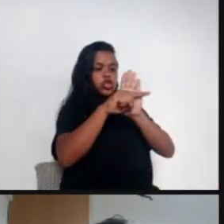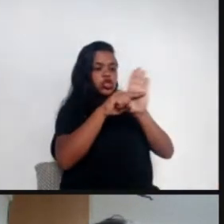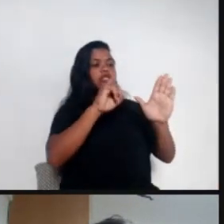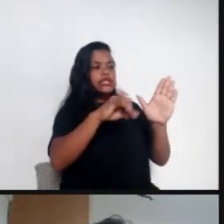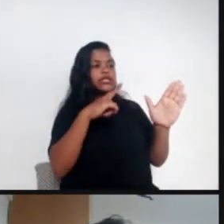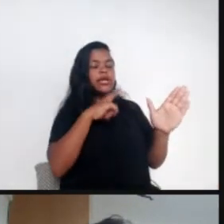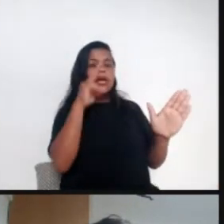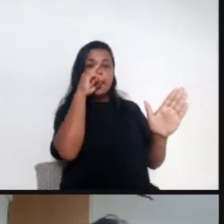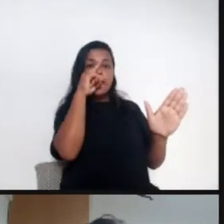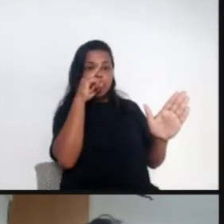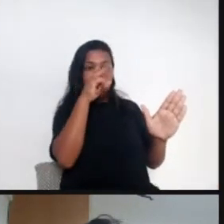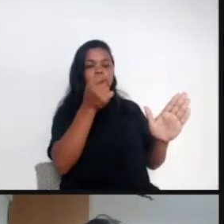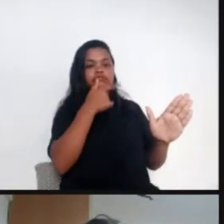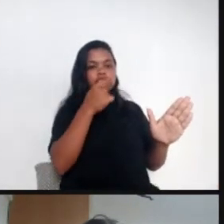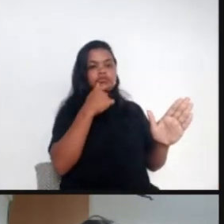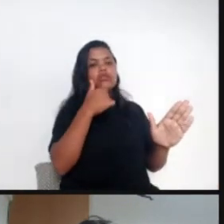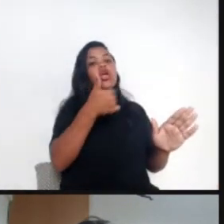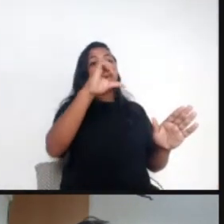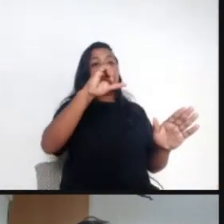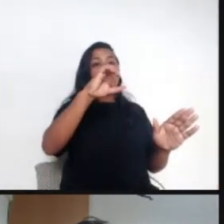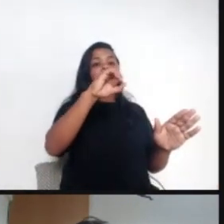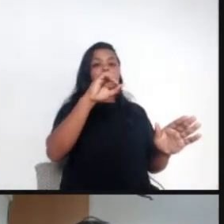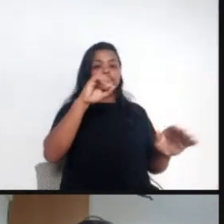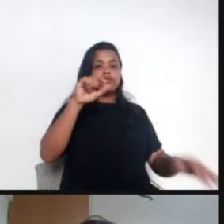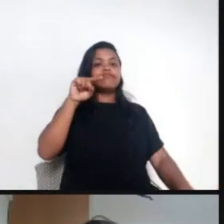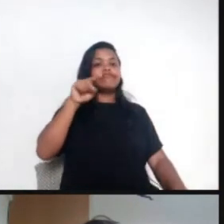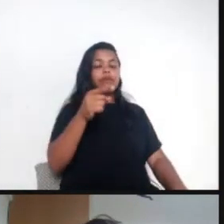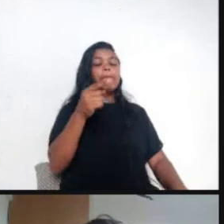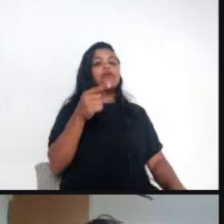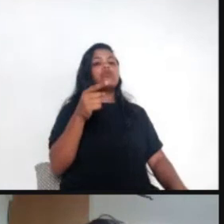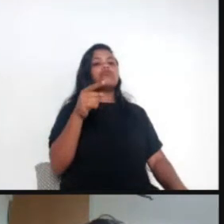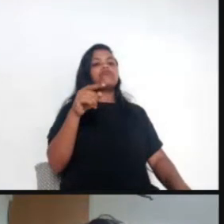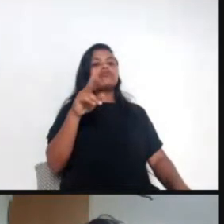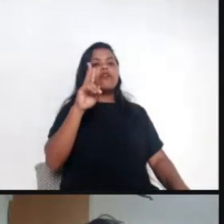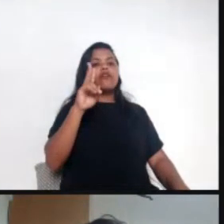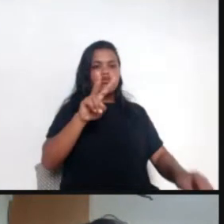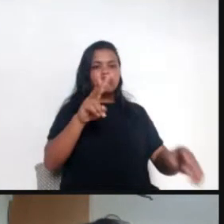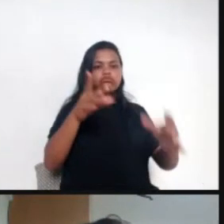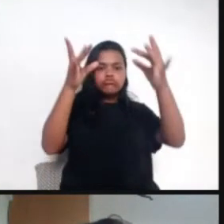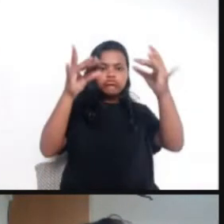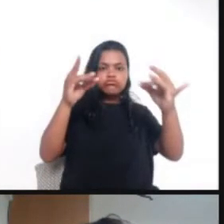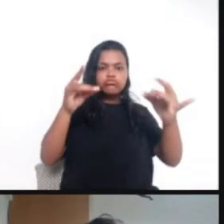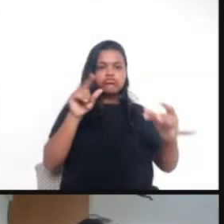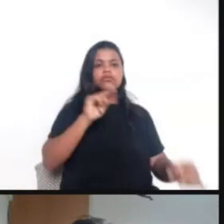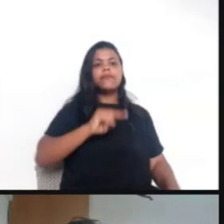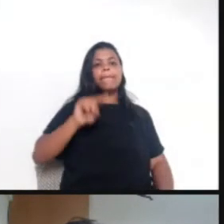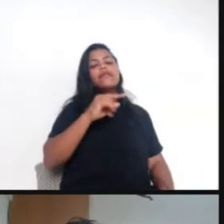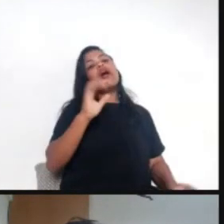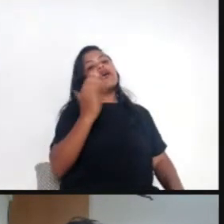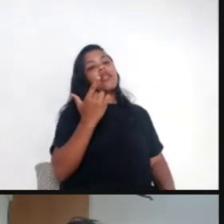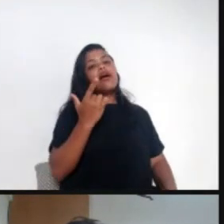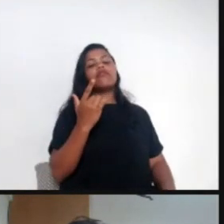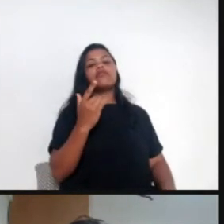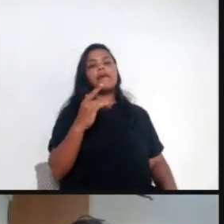pacientes foram analisados, mas esse estudo foi retratado, foi publicado no The Lancet. Claro que muita gente disse,